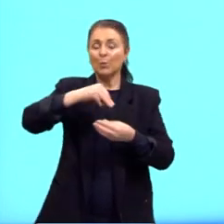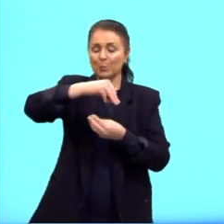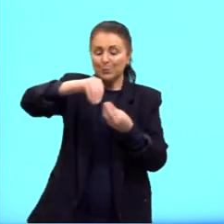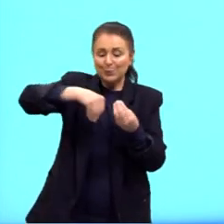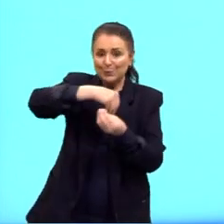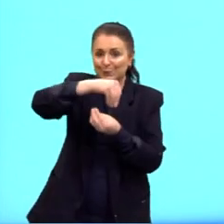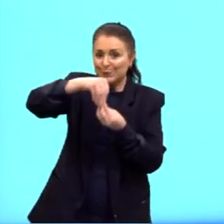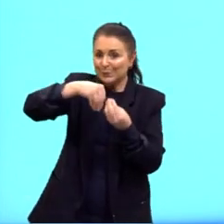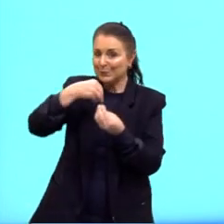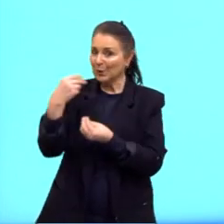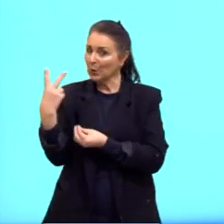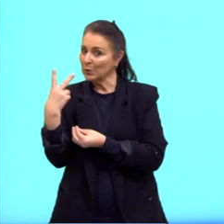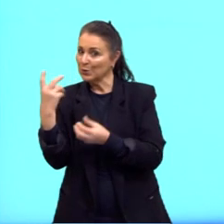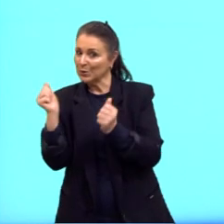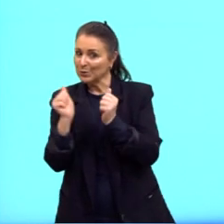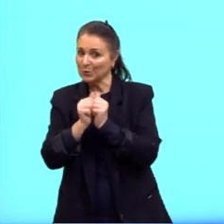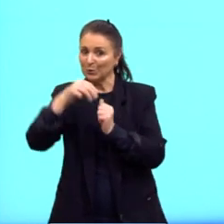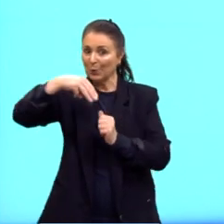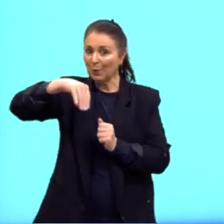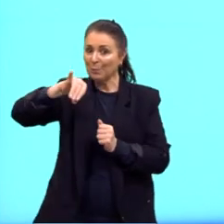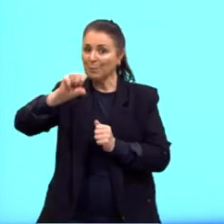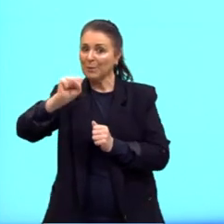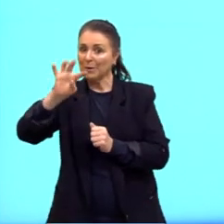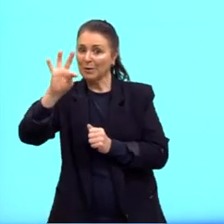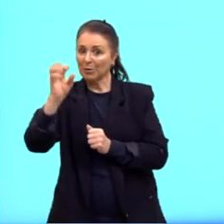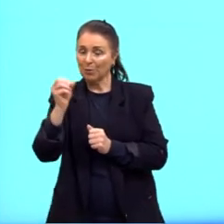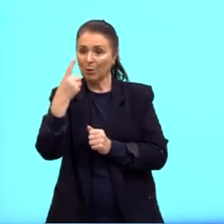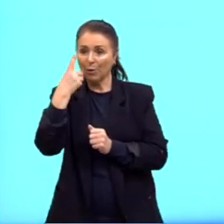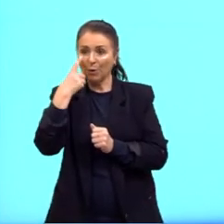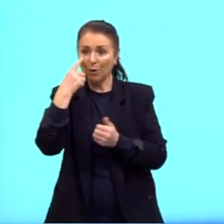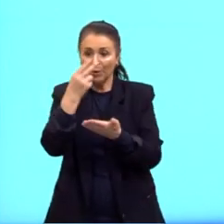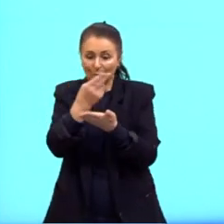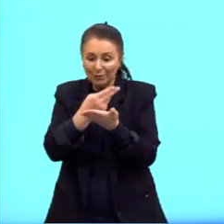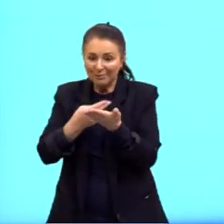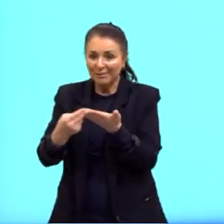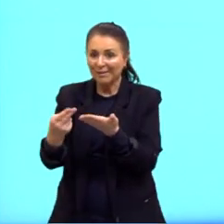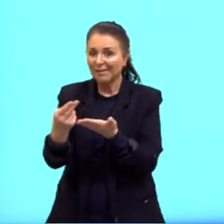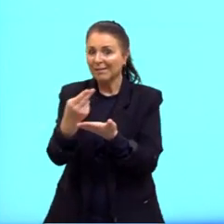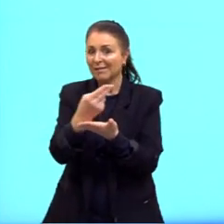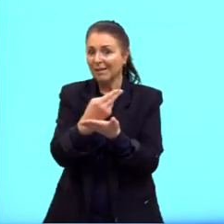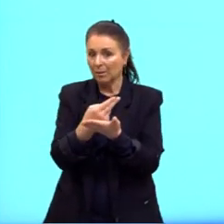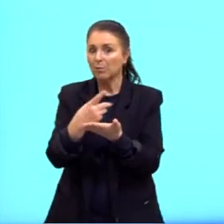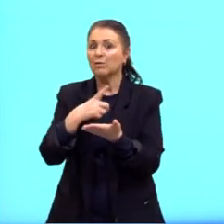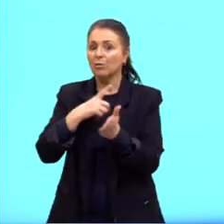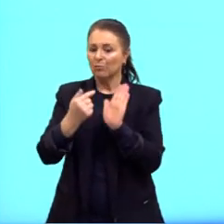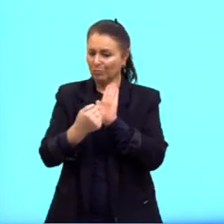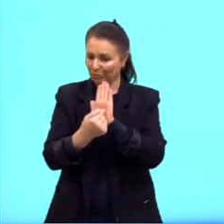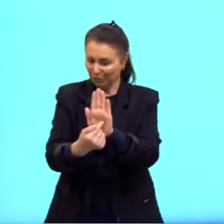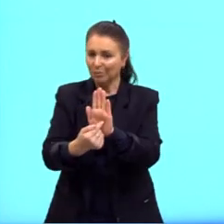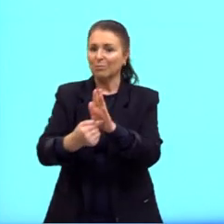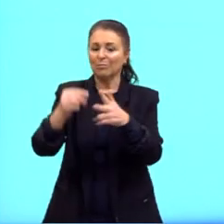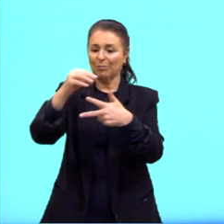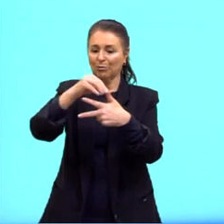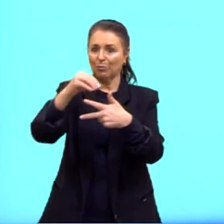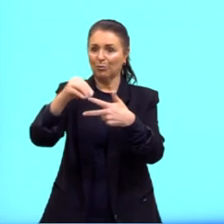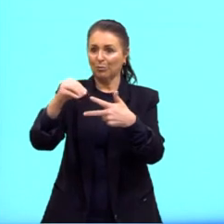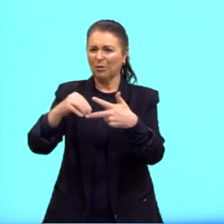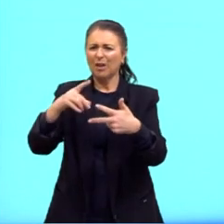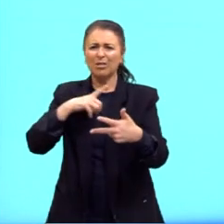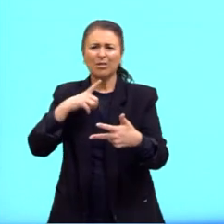tá então aqui eu trouxe alguns exemplos de desenhos de circuitos que o Enem já trouxe Existem